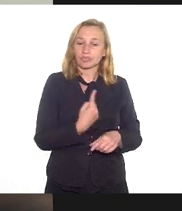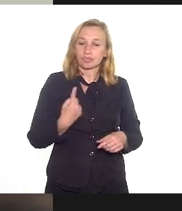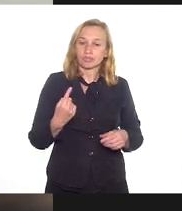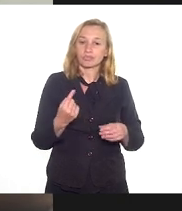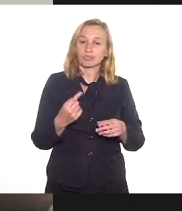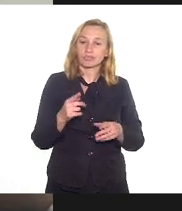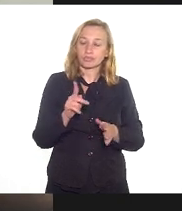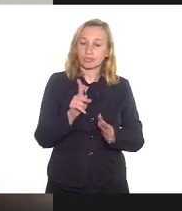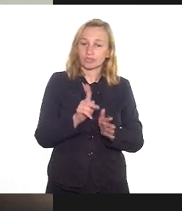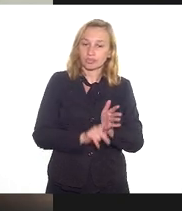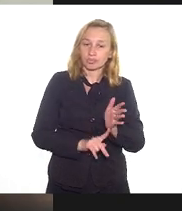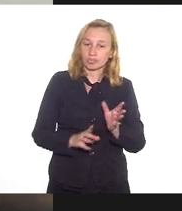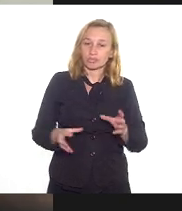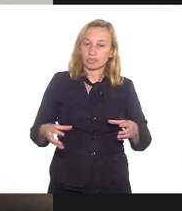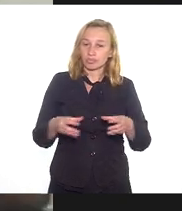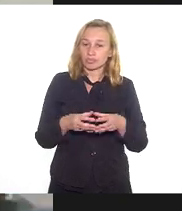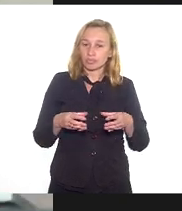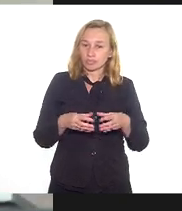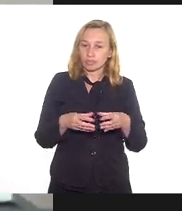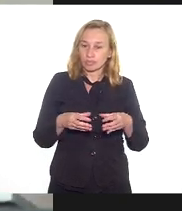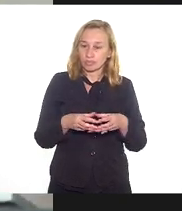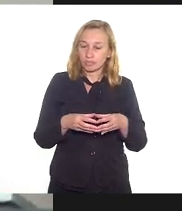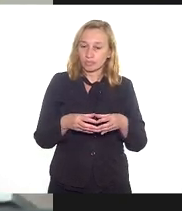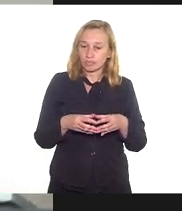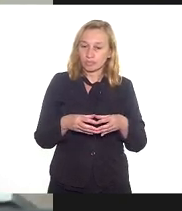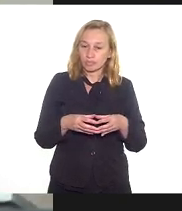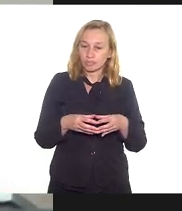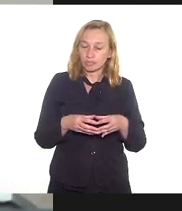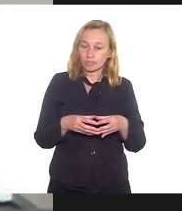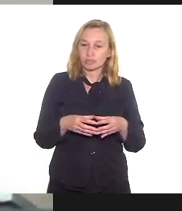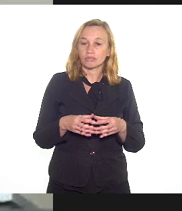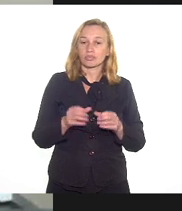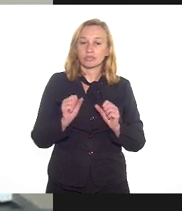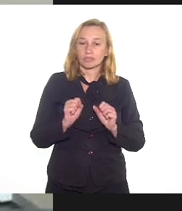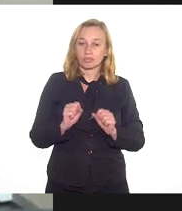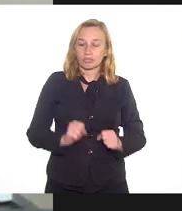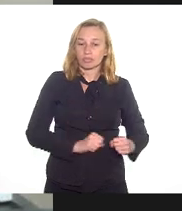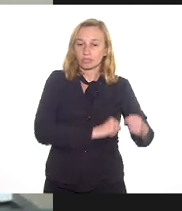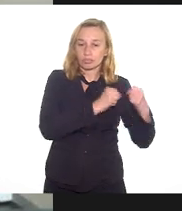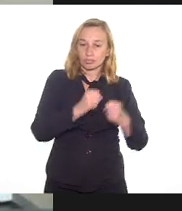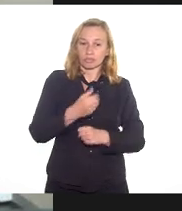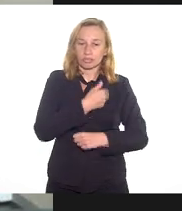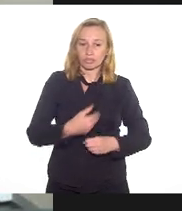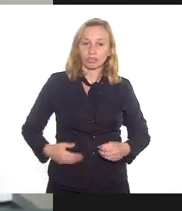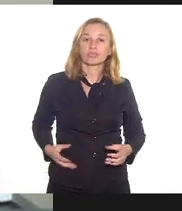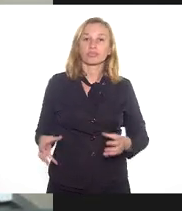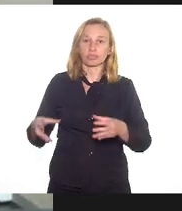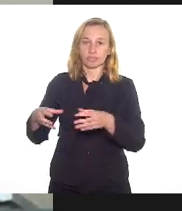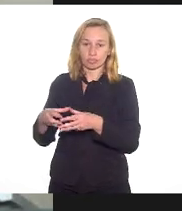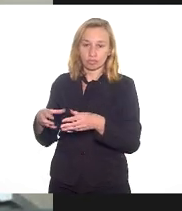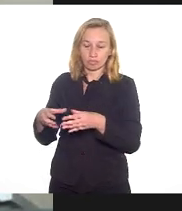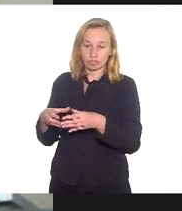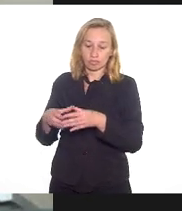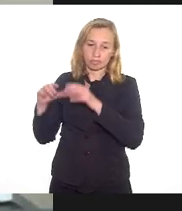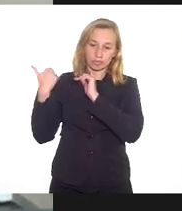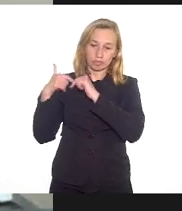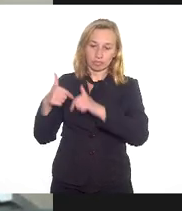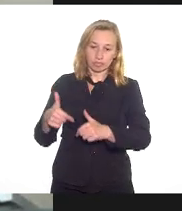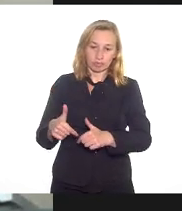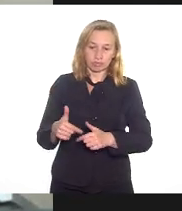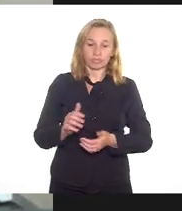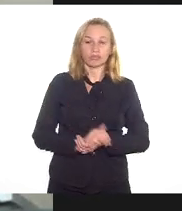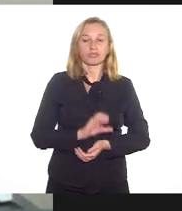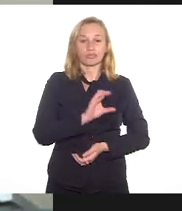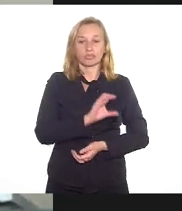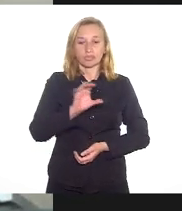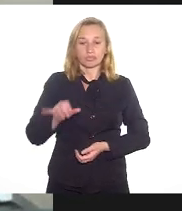ele estabelece uma comissão ou órgão paritário entre o poder público e as comunidades tradicionais. E o parecer